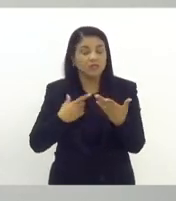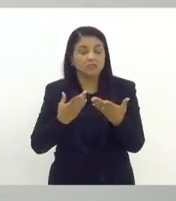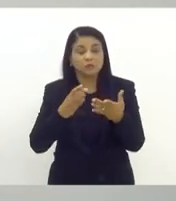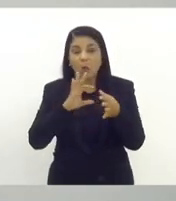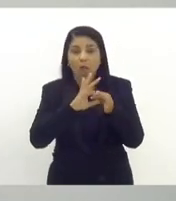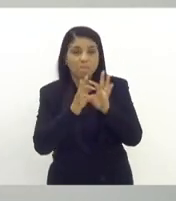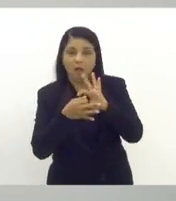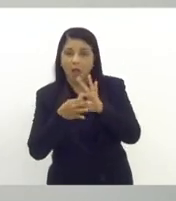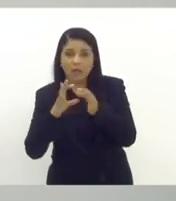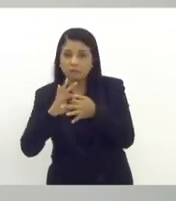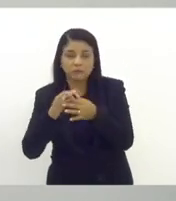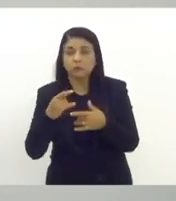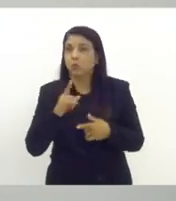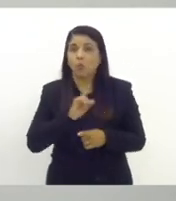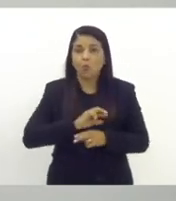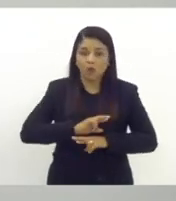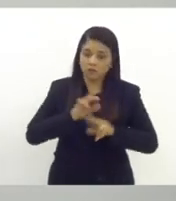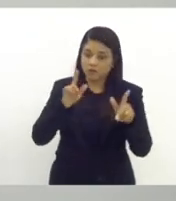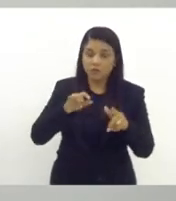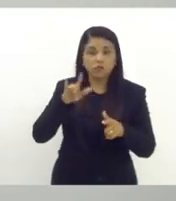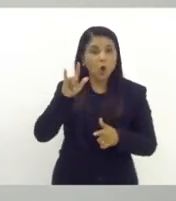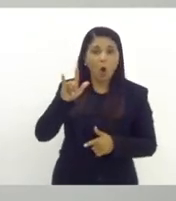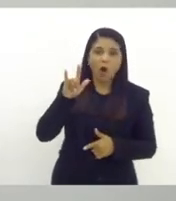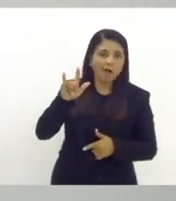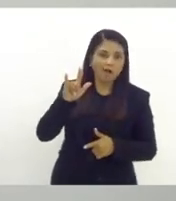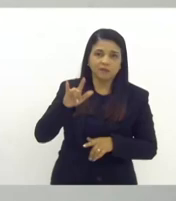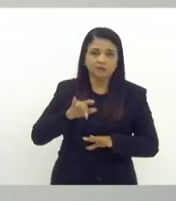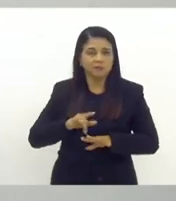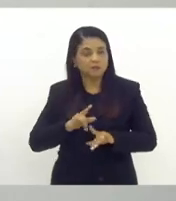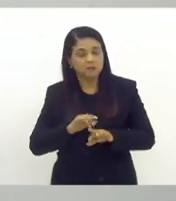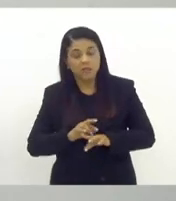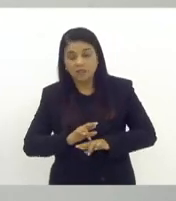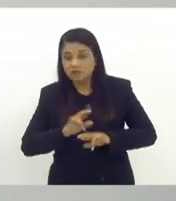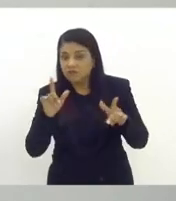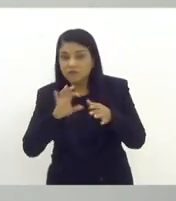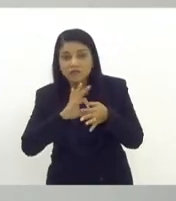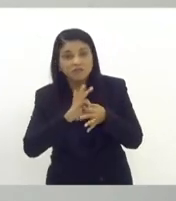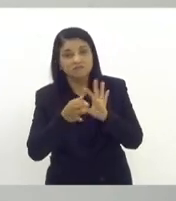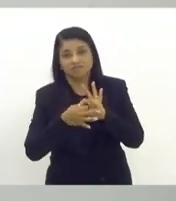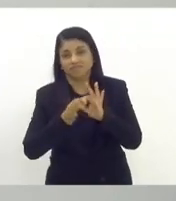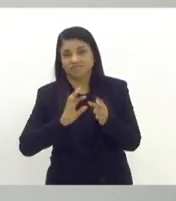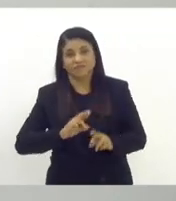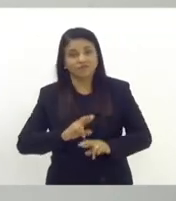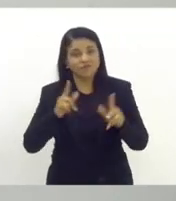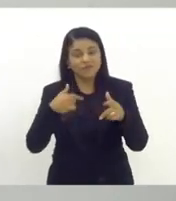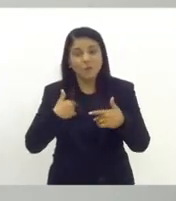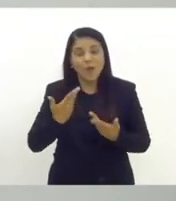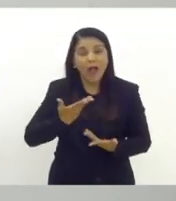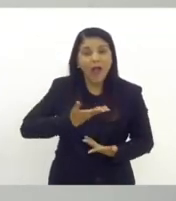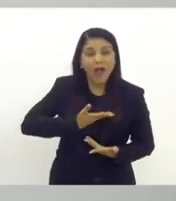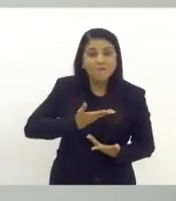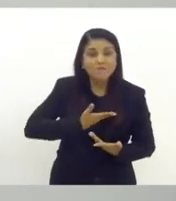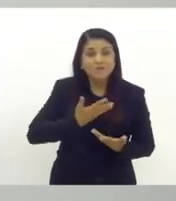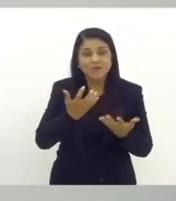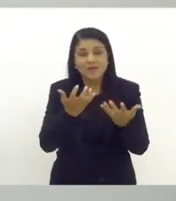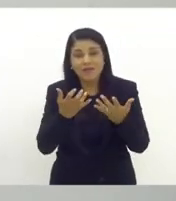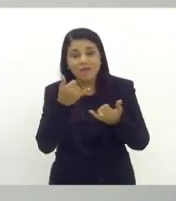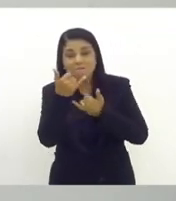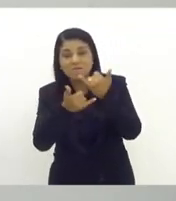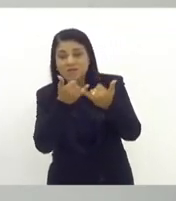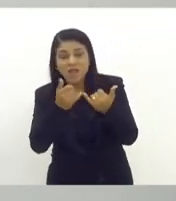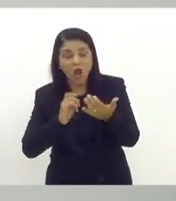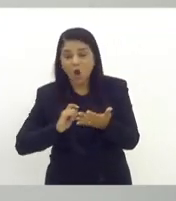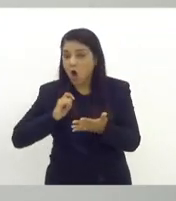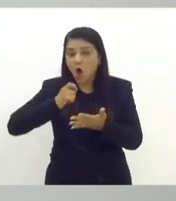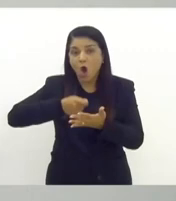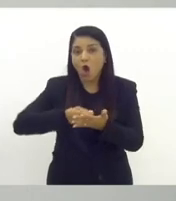uma um Rock in Rio a gente não é um uma olimpíada nós somos amigos que queremos brincar a gente não cobra a